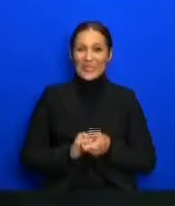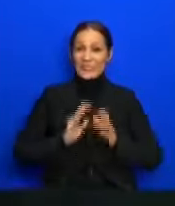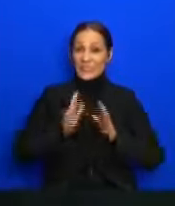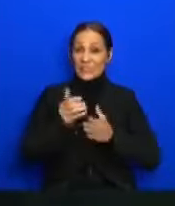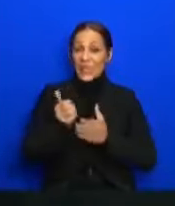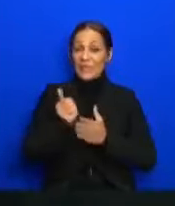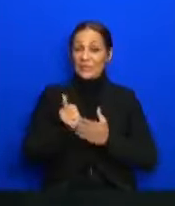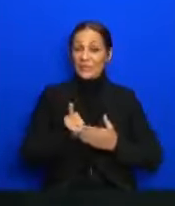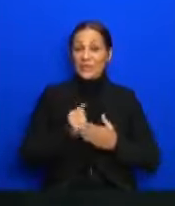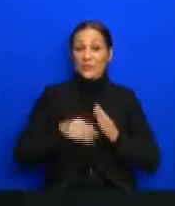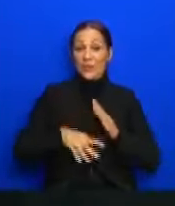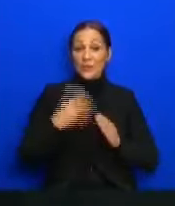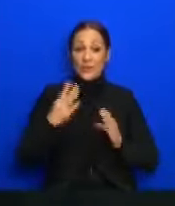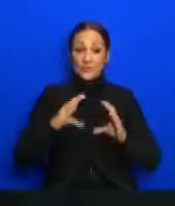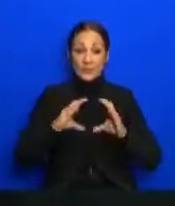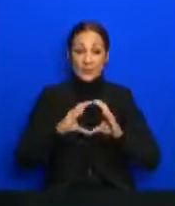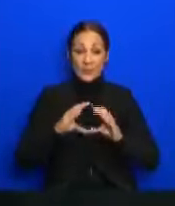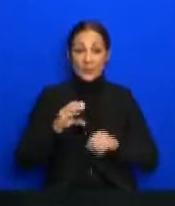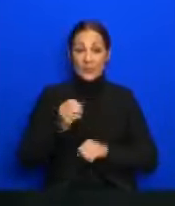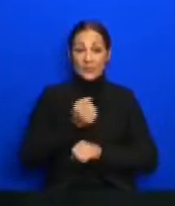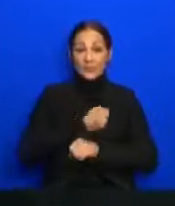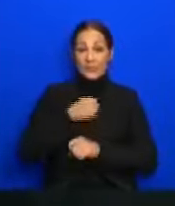Já chegou a quarta bola.